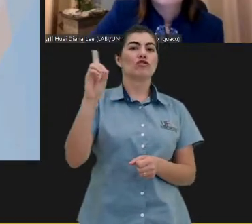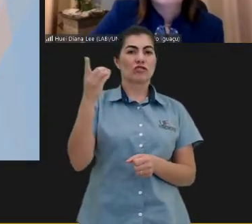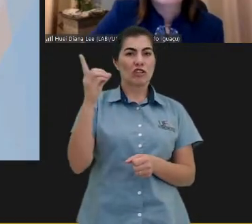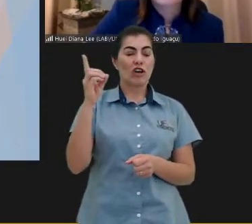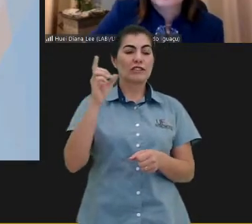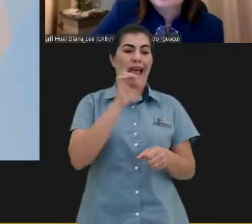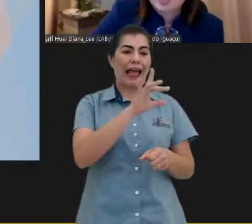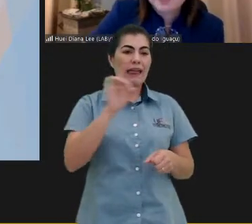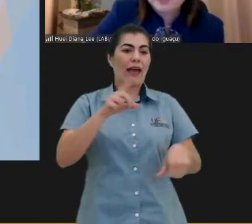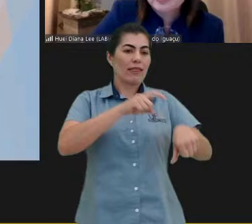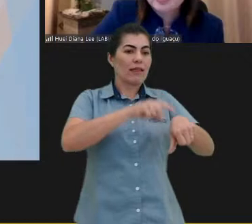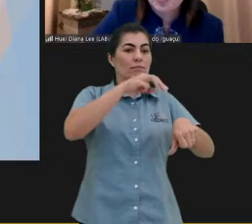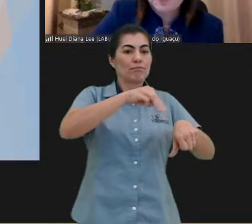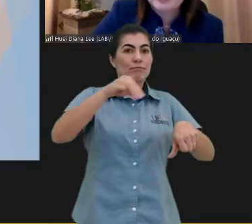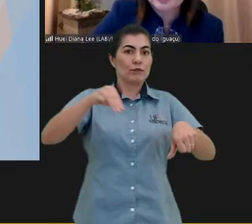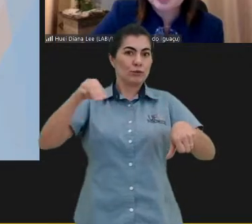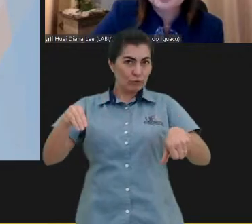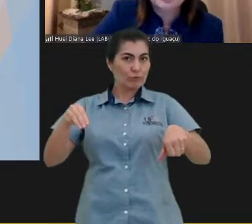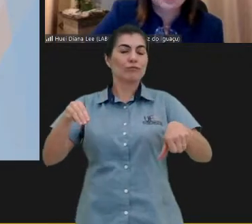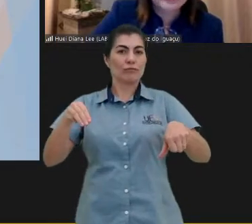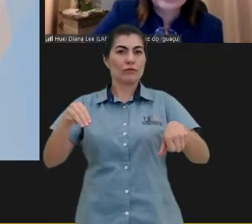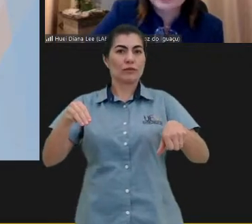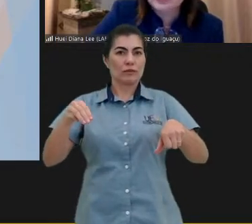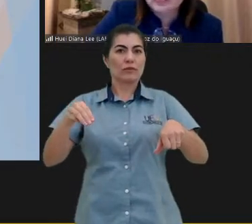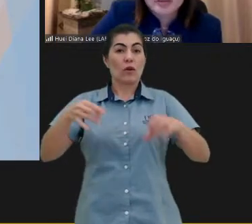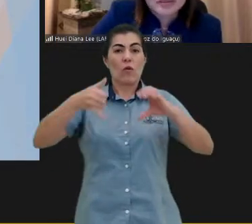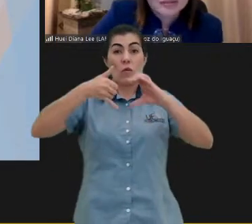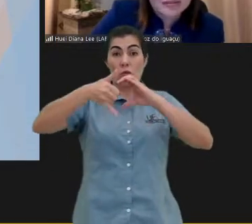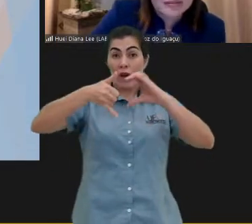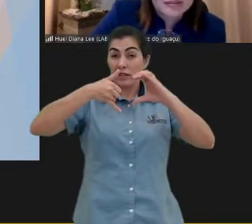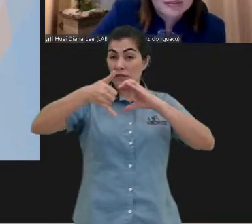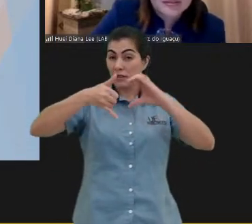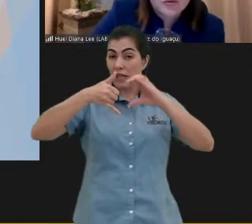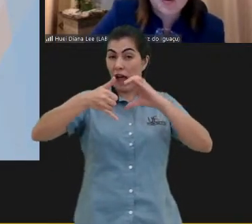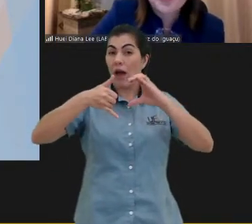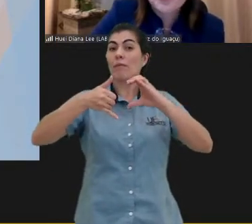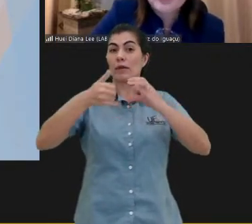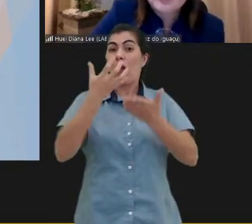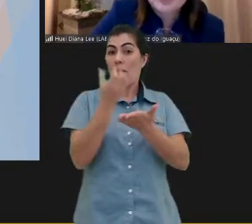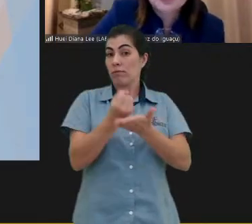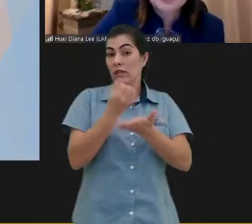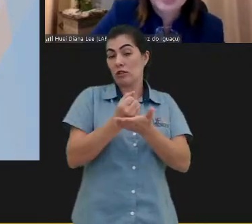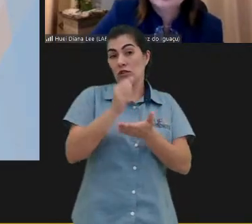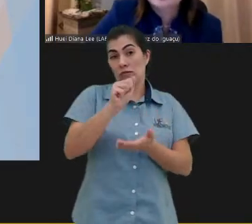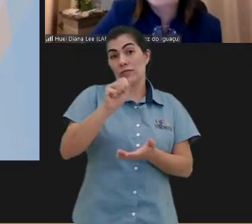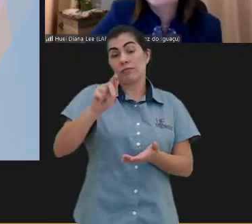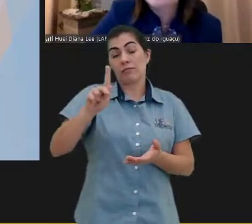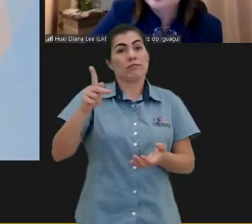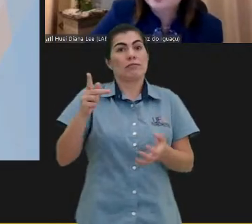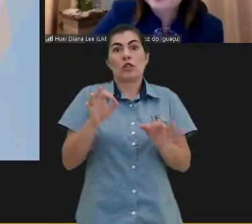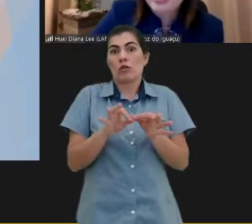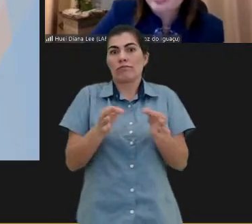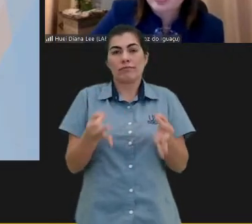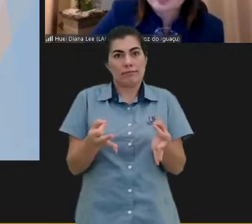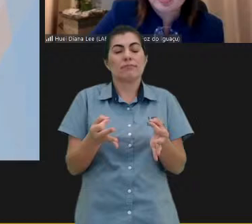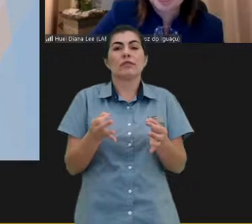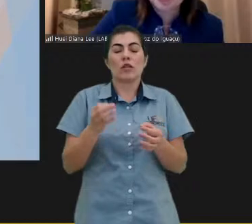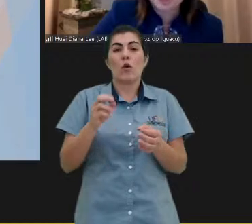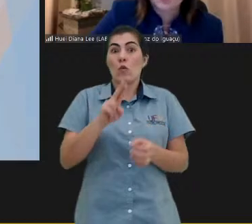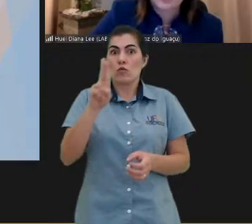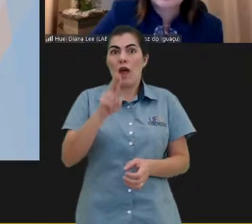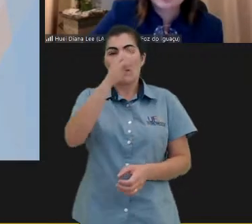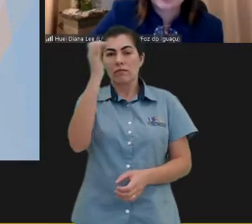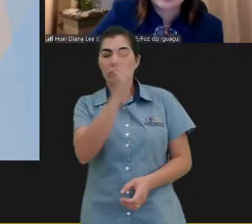No caso do WhatsApp, que é um aplicativo muito comum, né, muito usado aqui no Brasil, nós